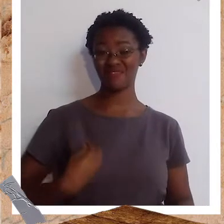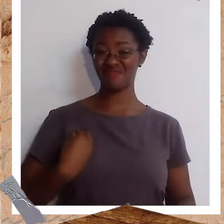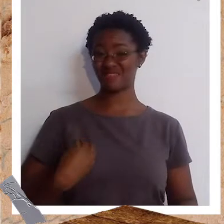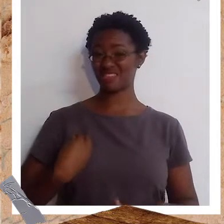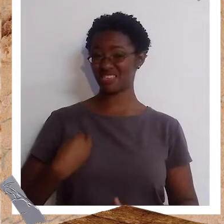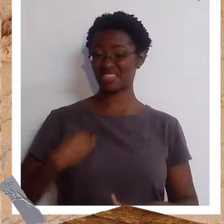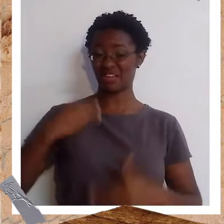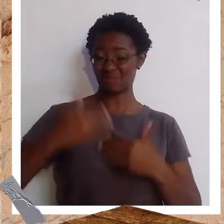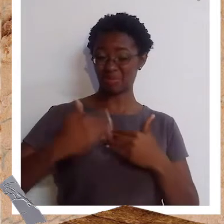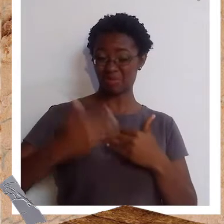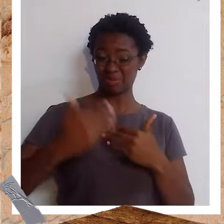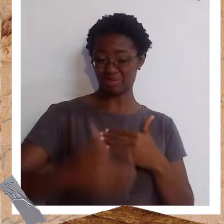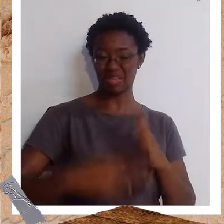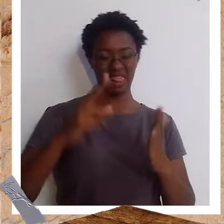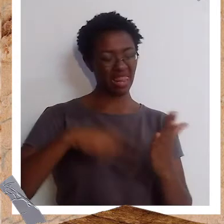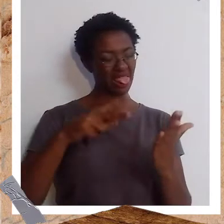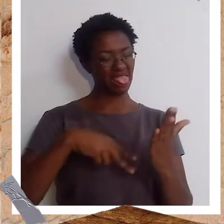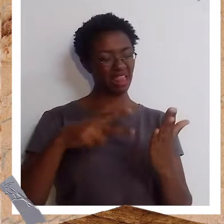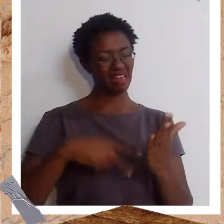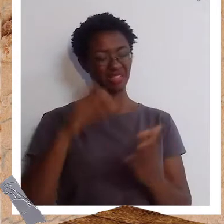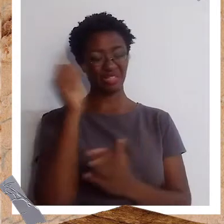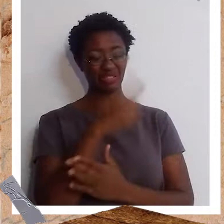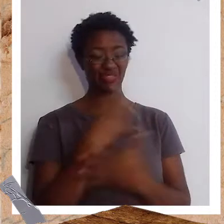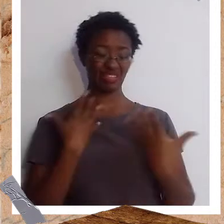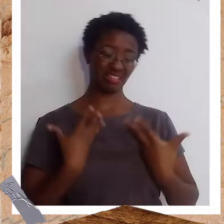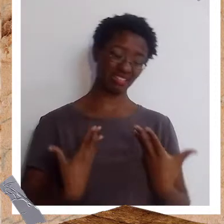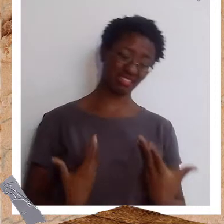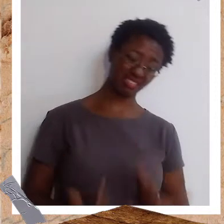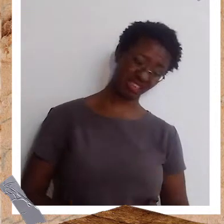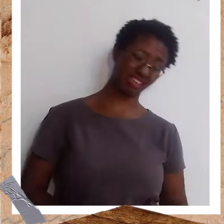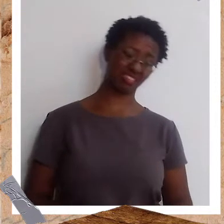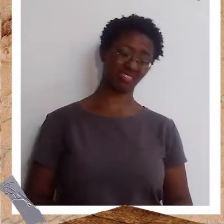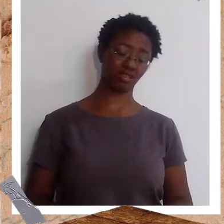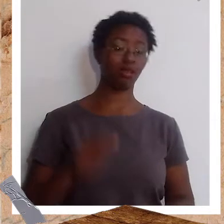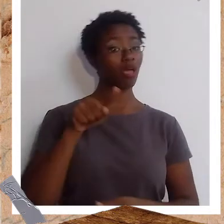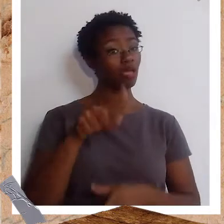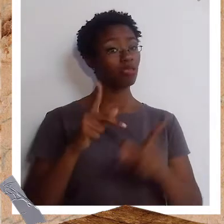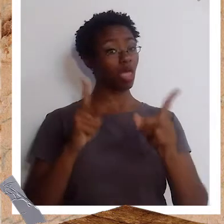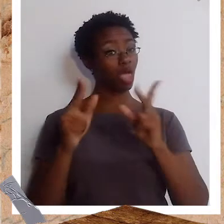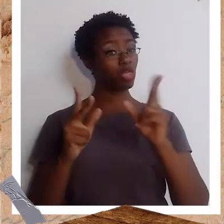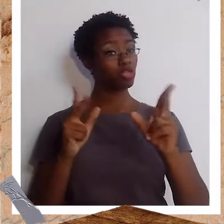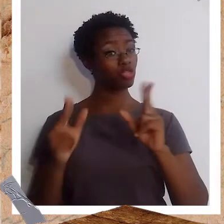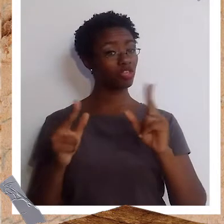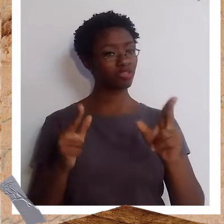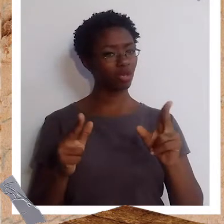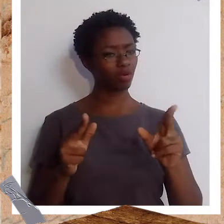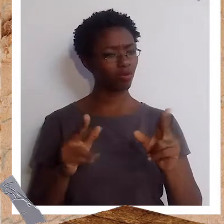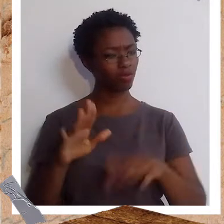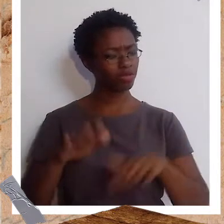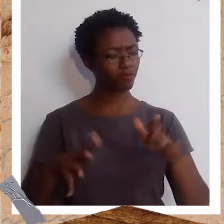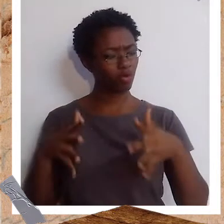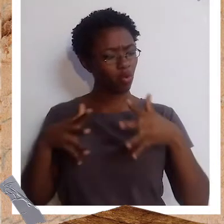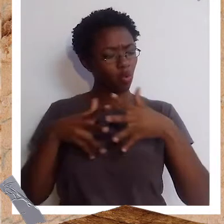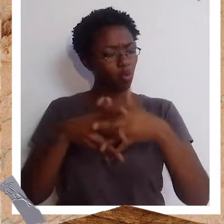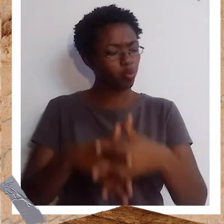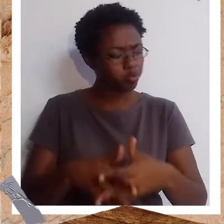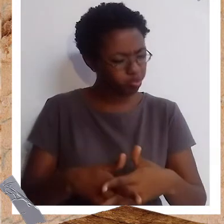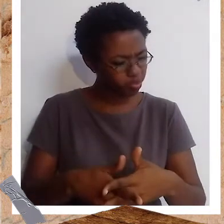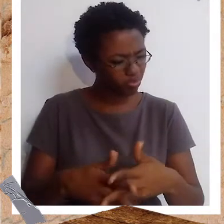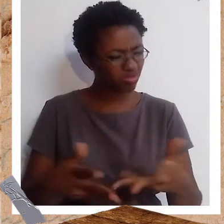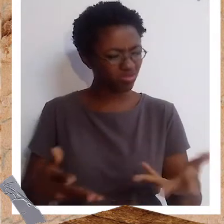leitor. Essa edição pode ter interferido na intenção de Carolina? Sem a menor